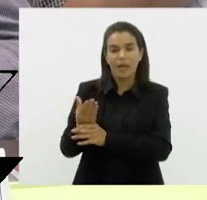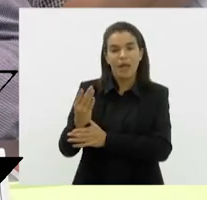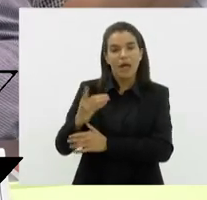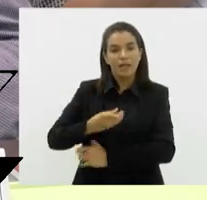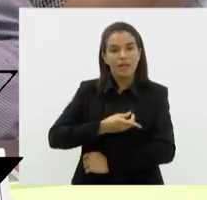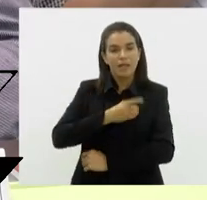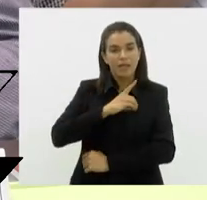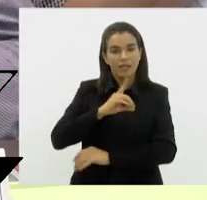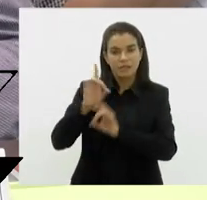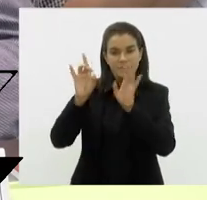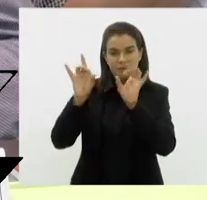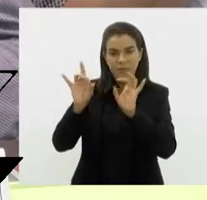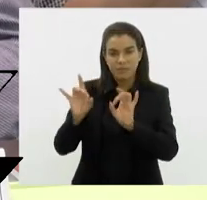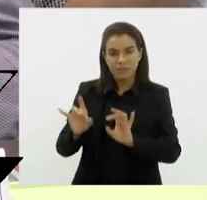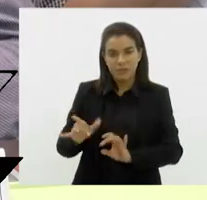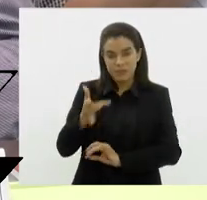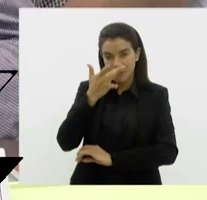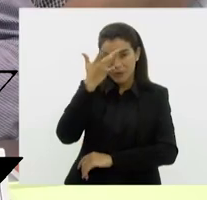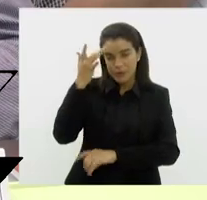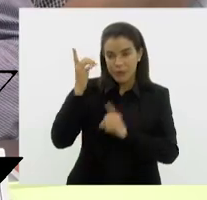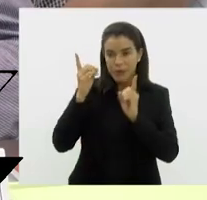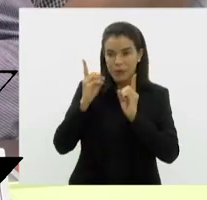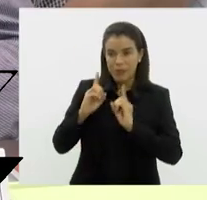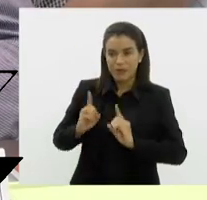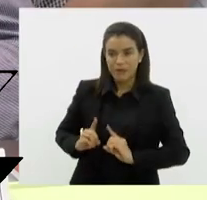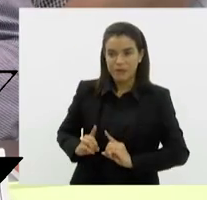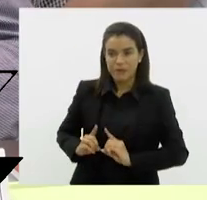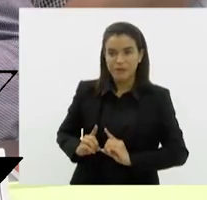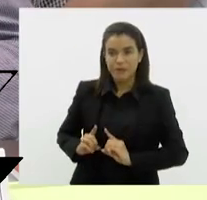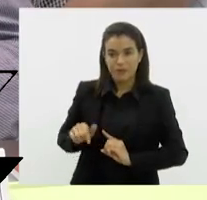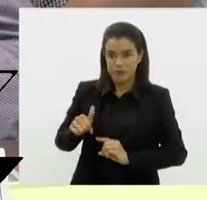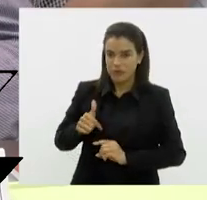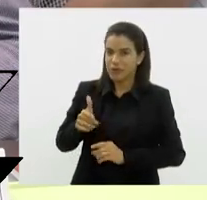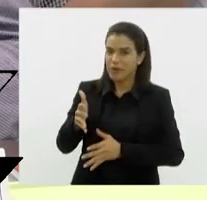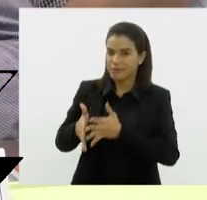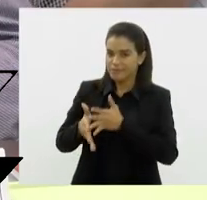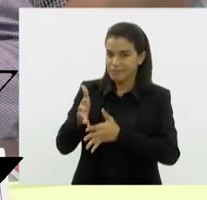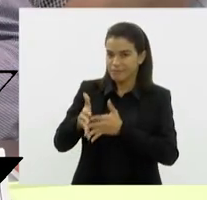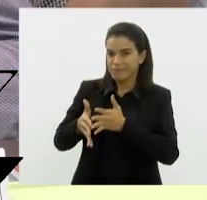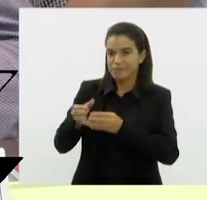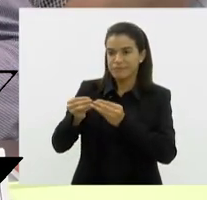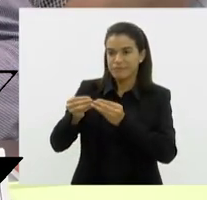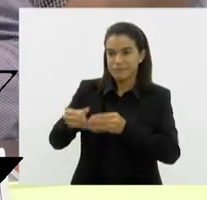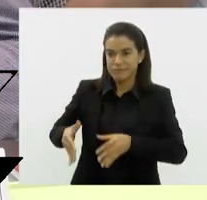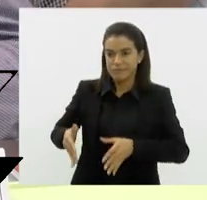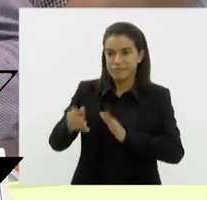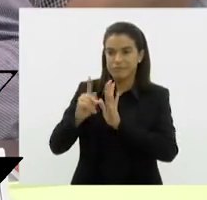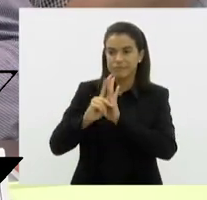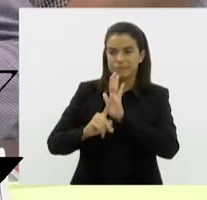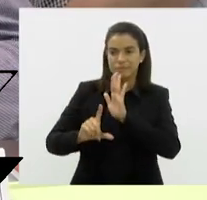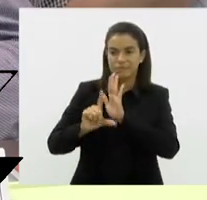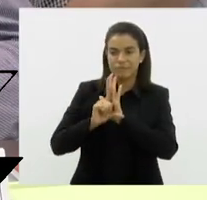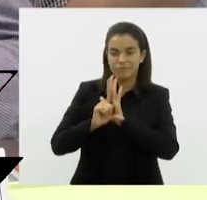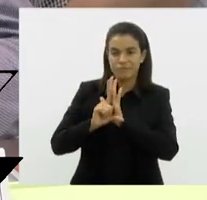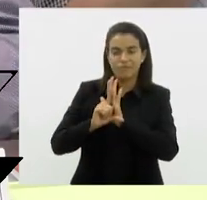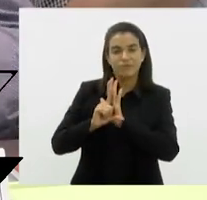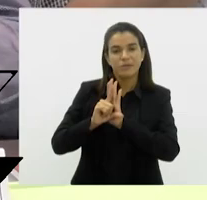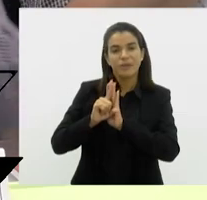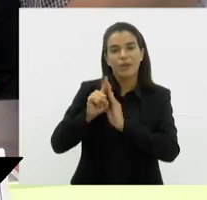delegacia especializada para os PCDs. Portanto, isso vai prejudicar o projeto que está querendo